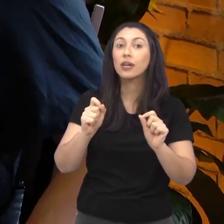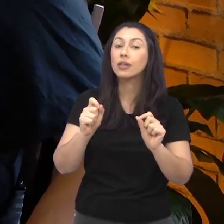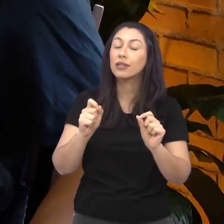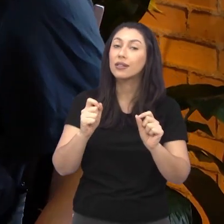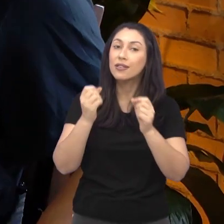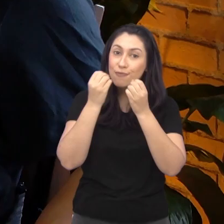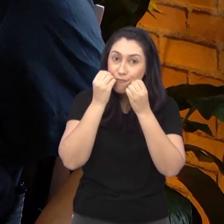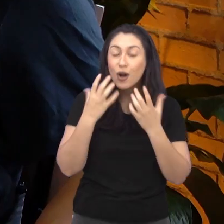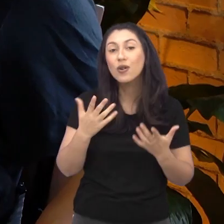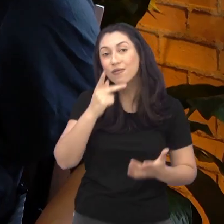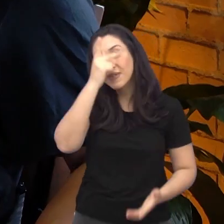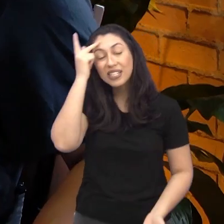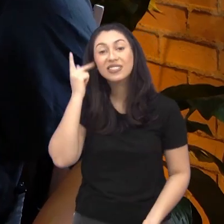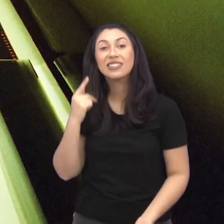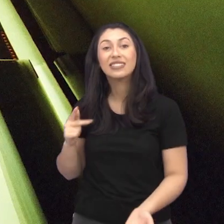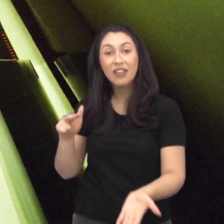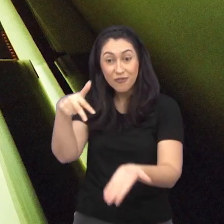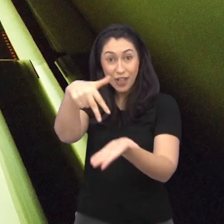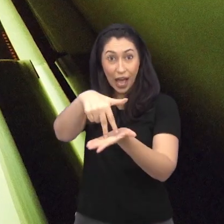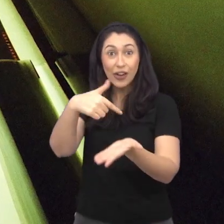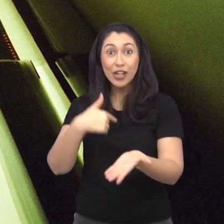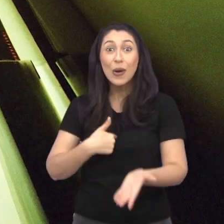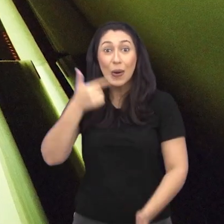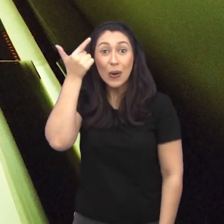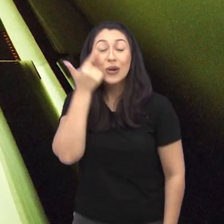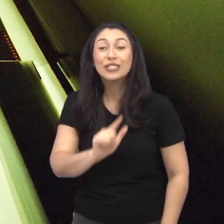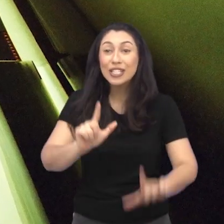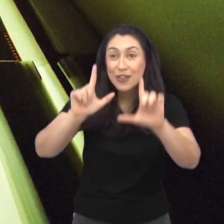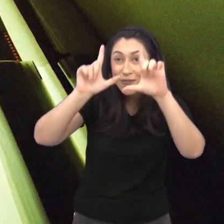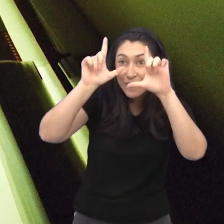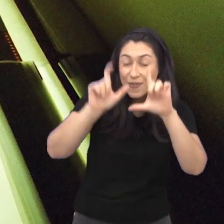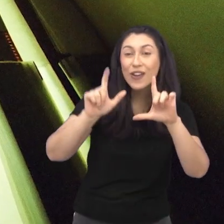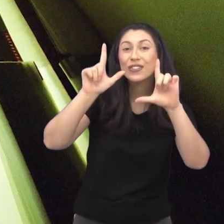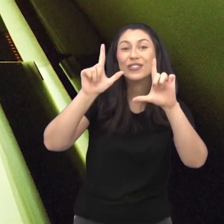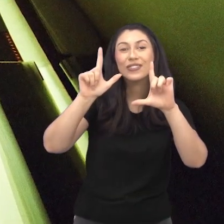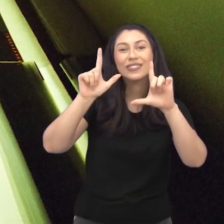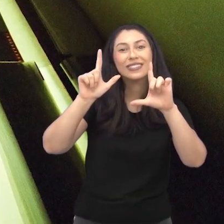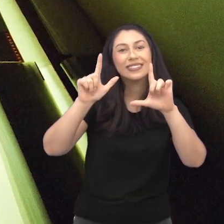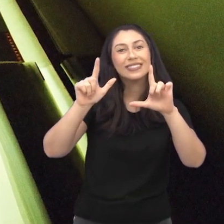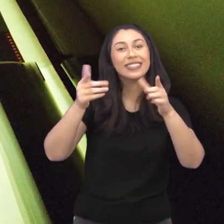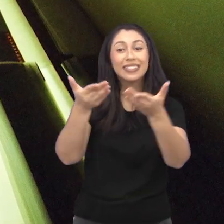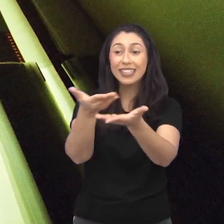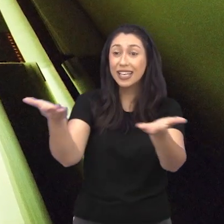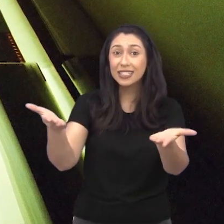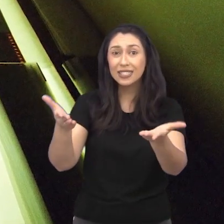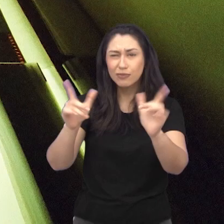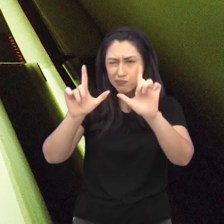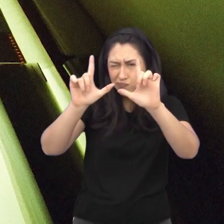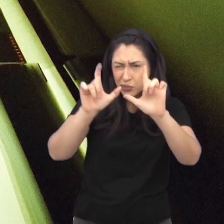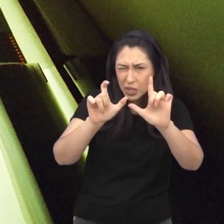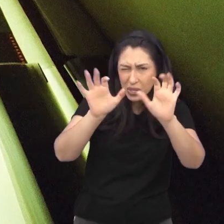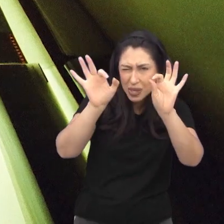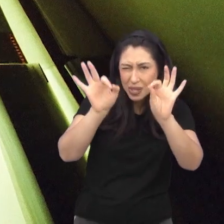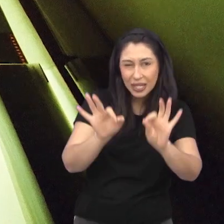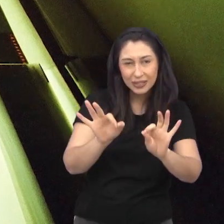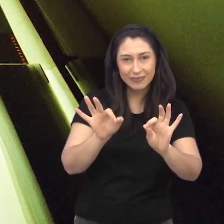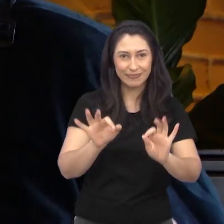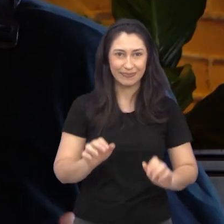é, pô, que bom que essas pessoas passaram pelas minhas lentes e que bom que elas puderam ser muito bem